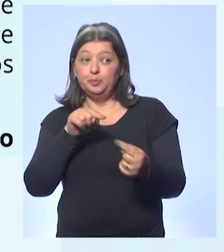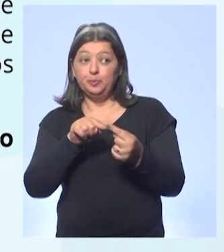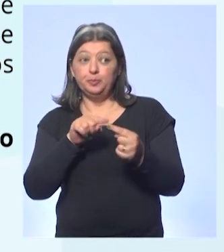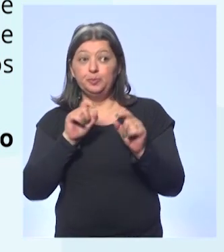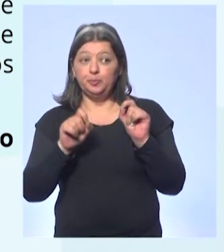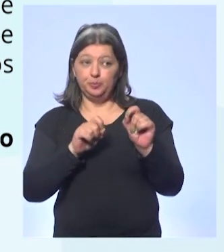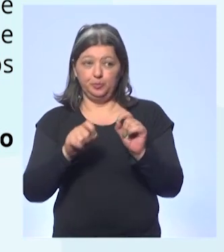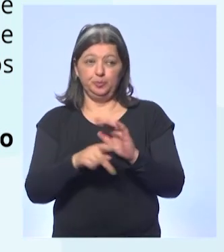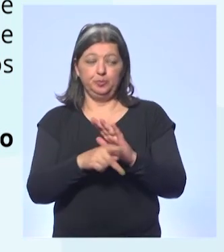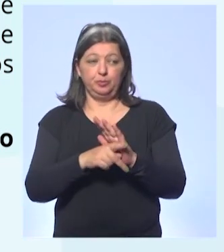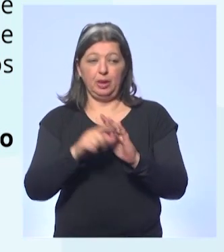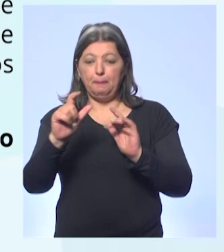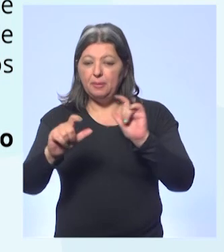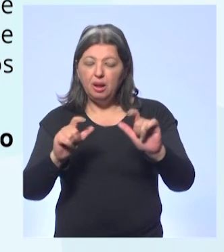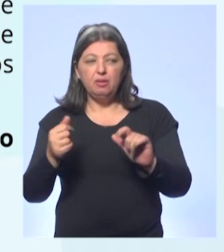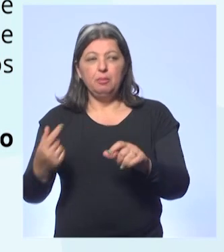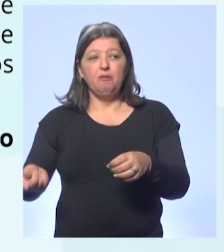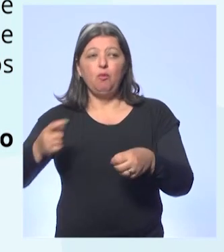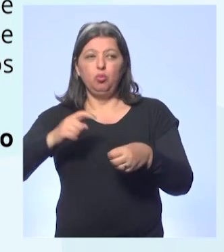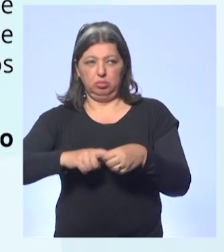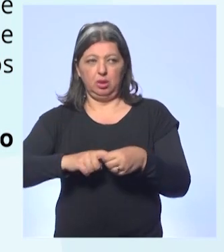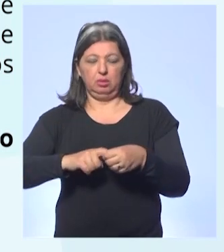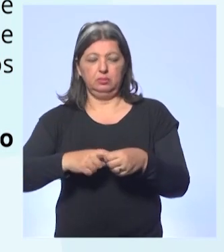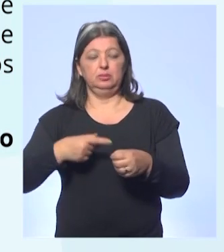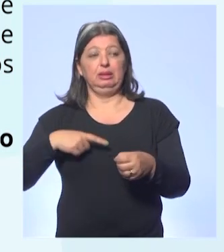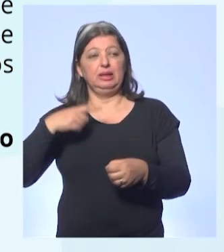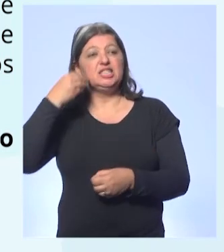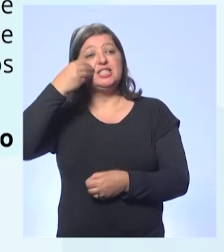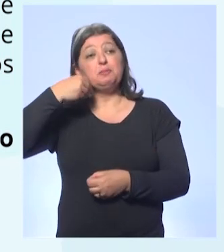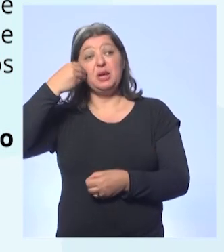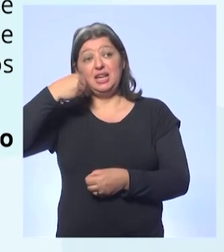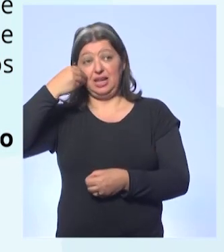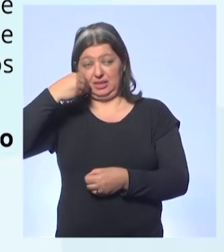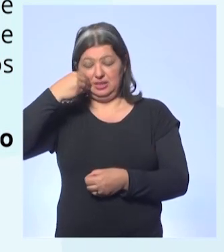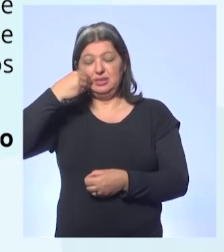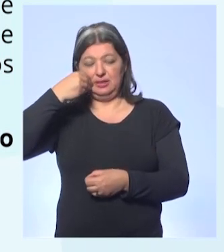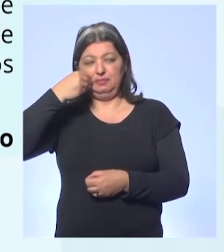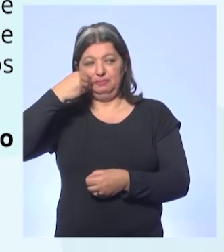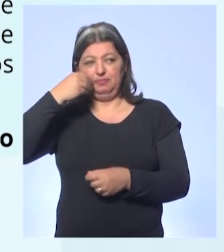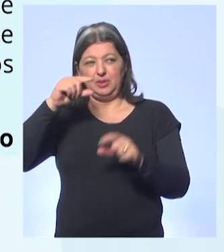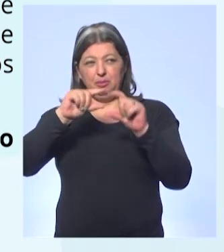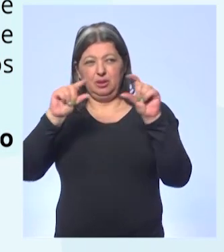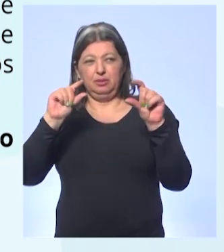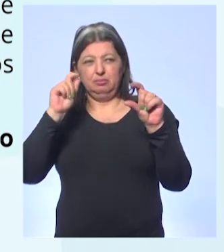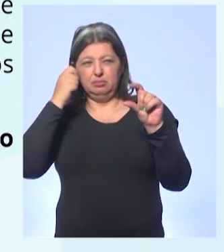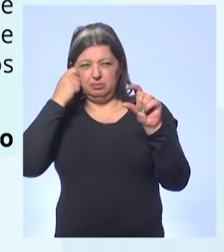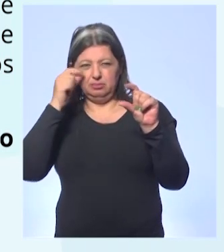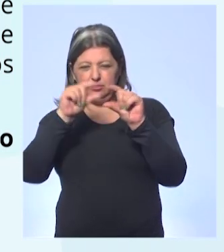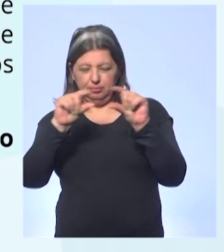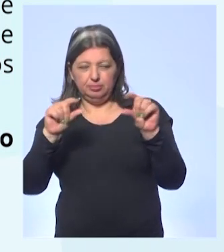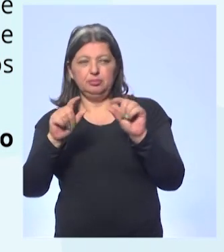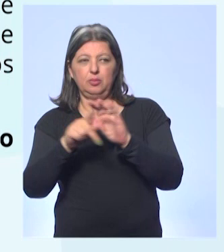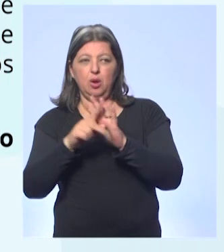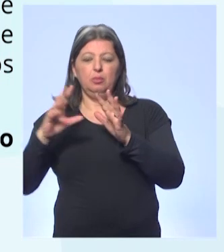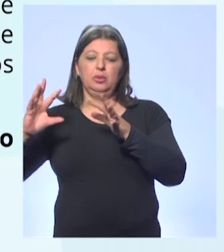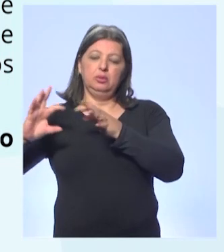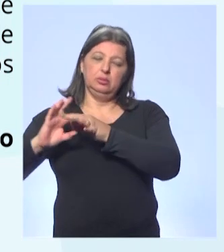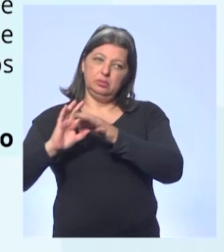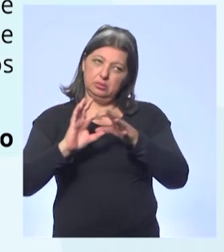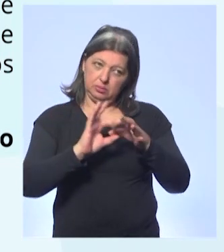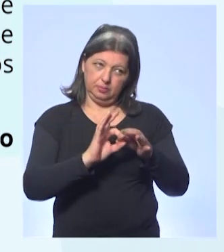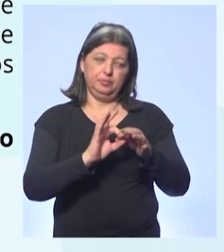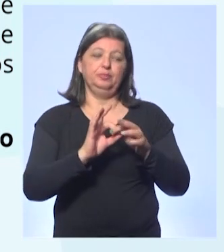utilizadas para retomar o termo destacado. Então, eu tenho experiências, eu estou trabalhando com a coesão referencial ainda. Para eu não repetir